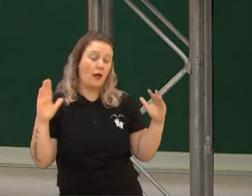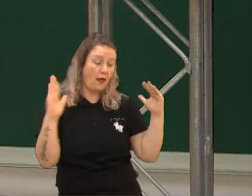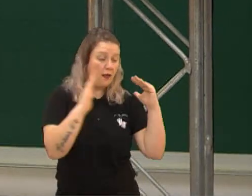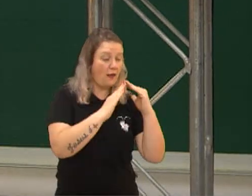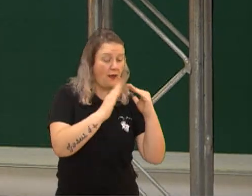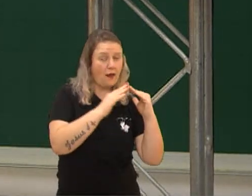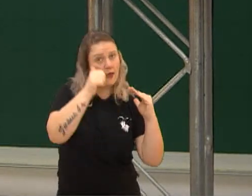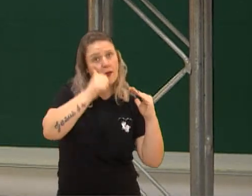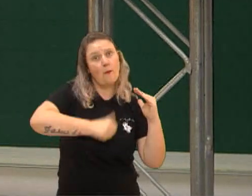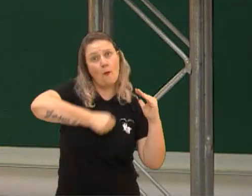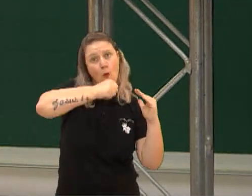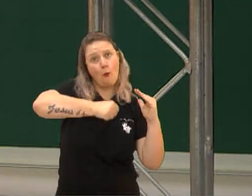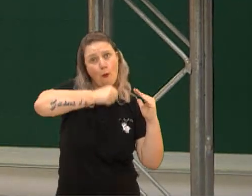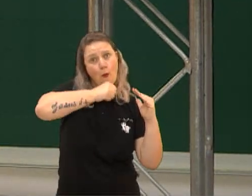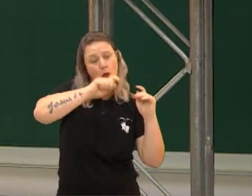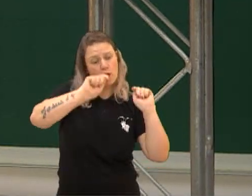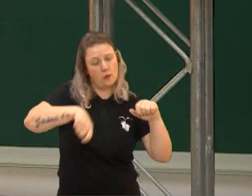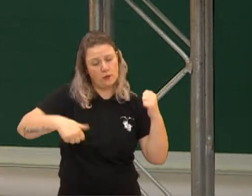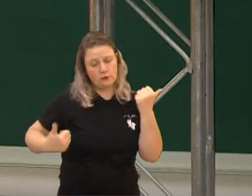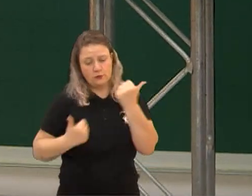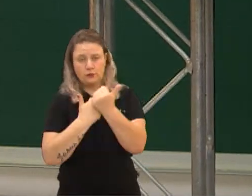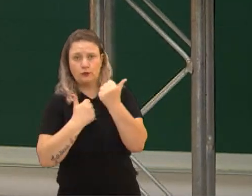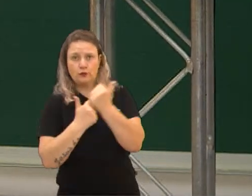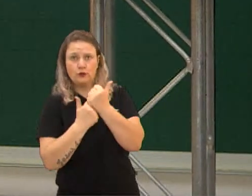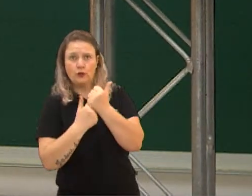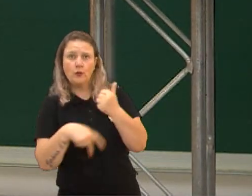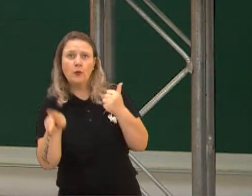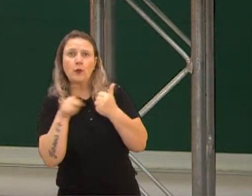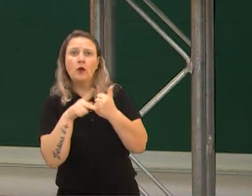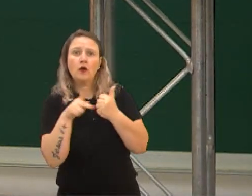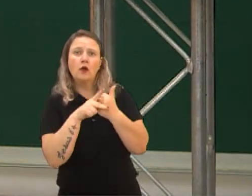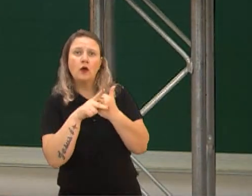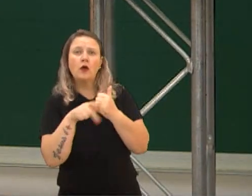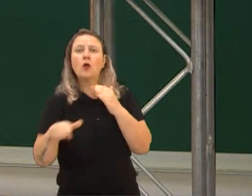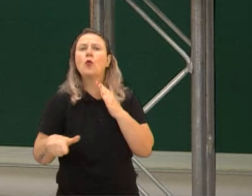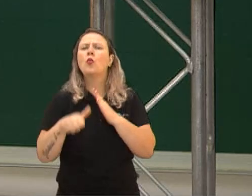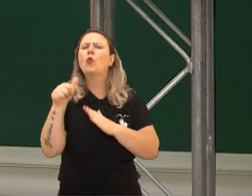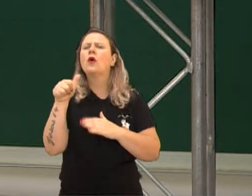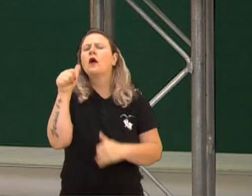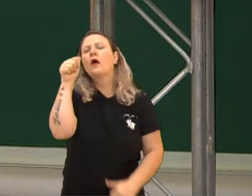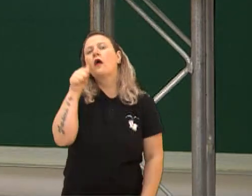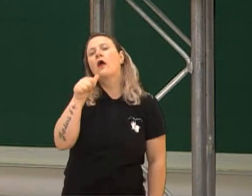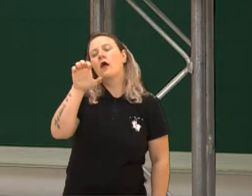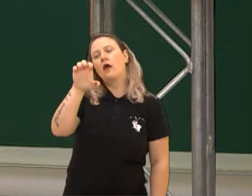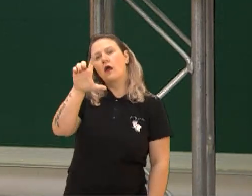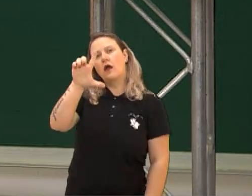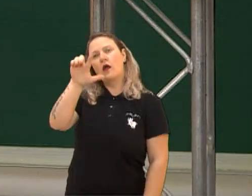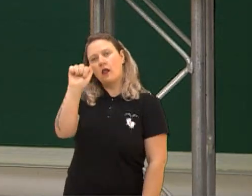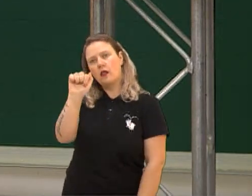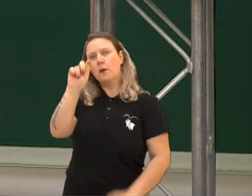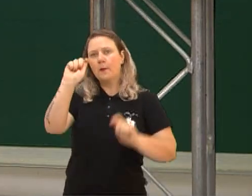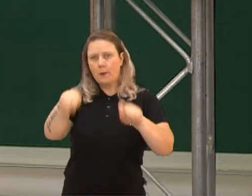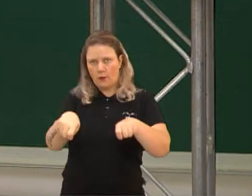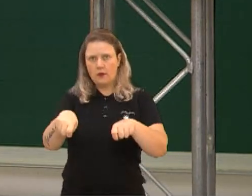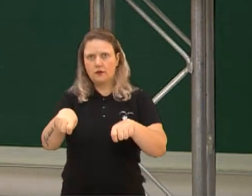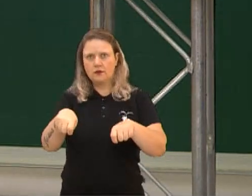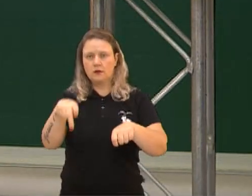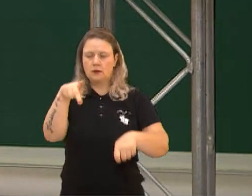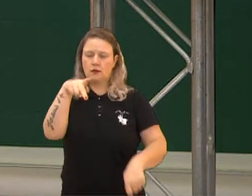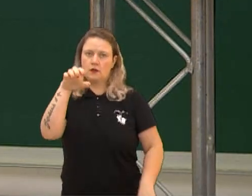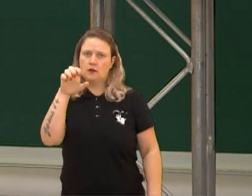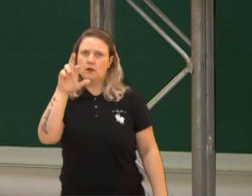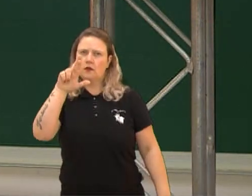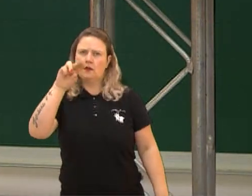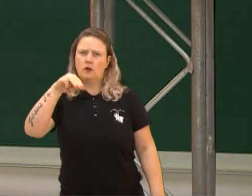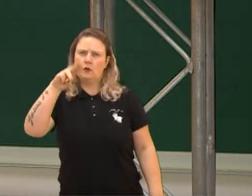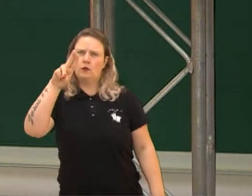substituir a casa da minha avó para o pronome pessoal ela, terceira pessoa do singular, né? Ela se referindo à casa da avó, eu faço uma permutação. Né?